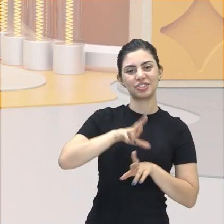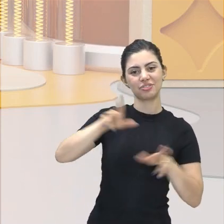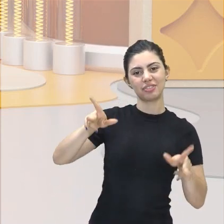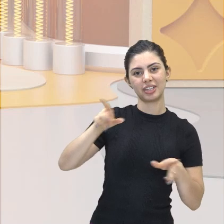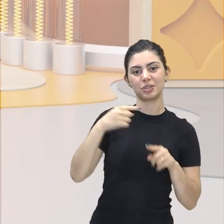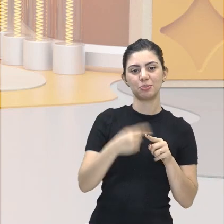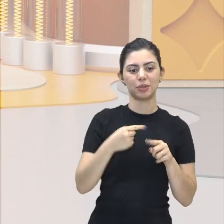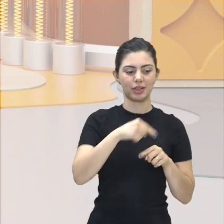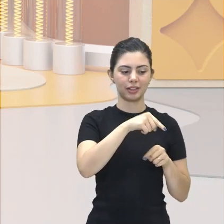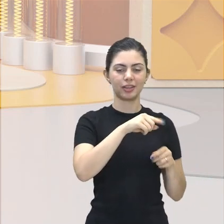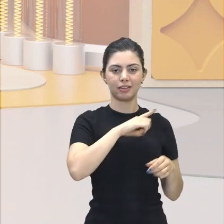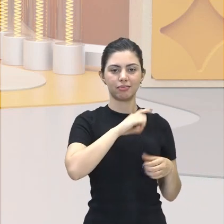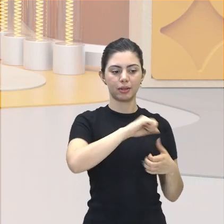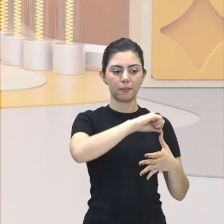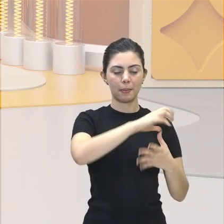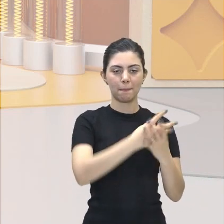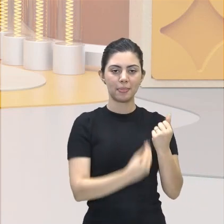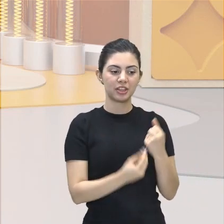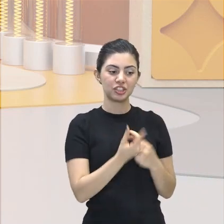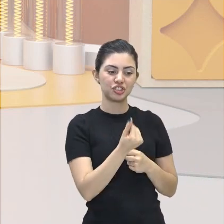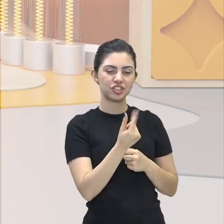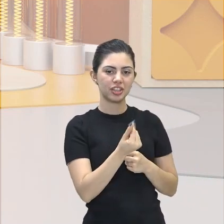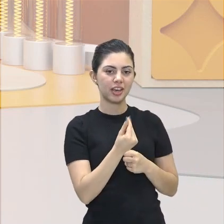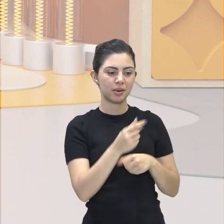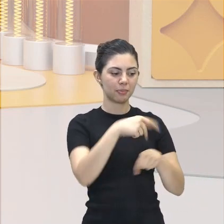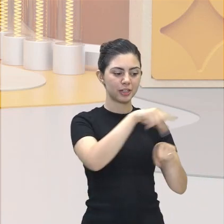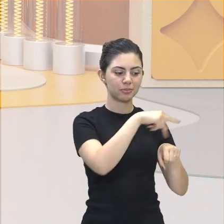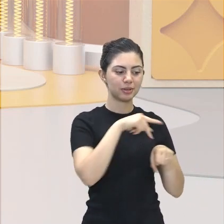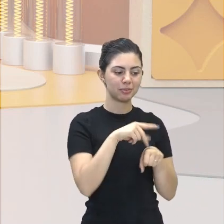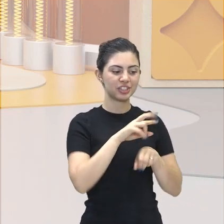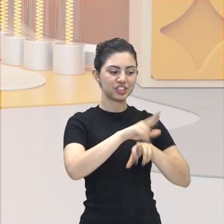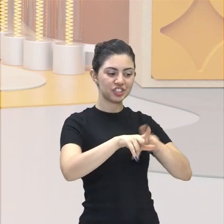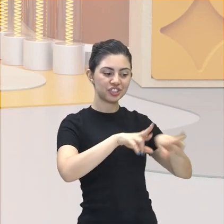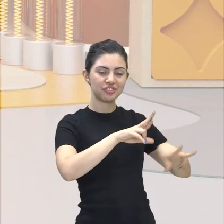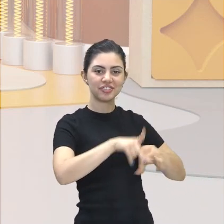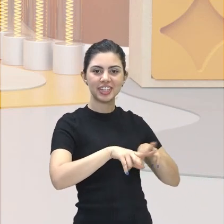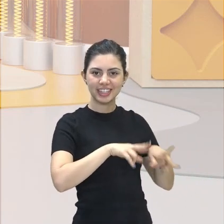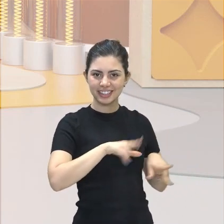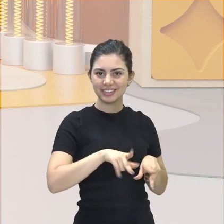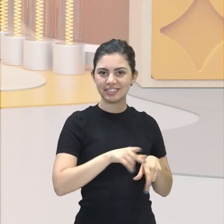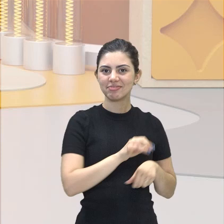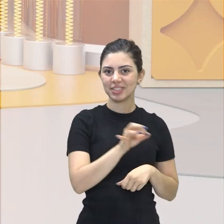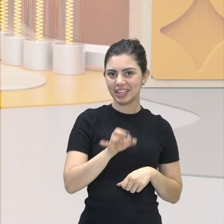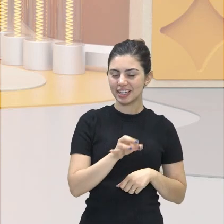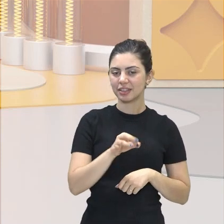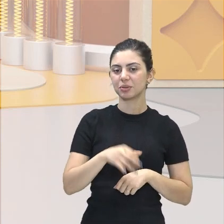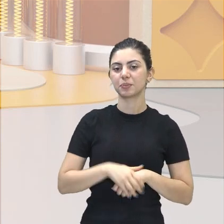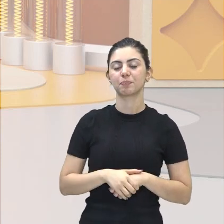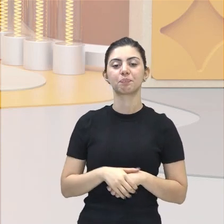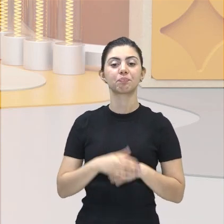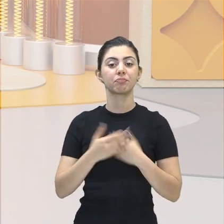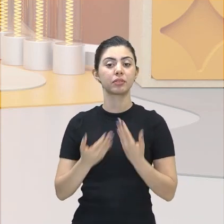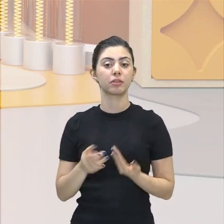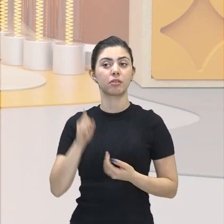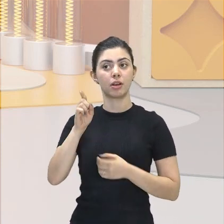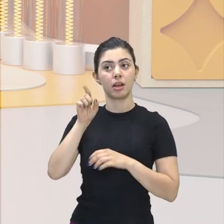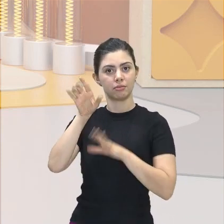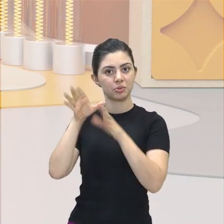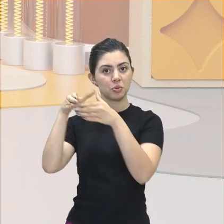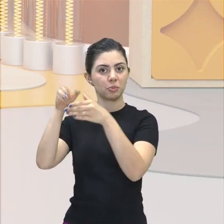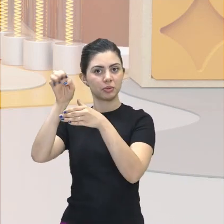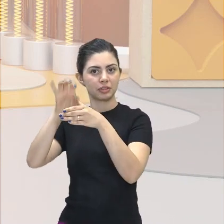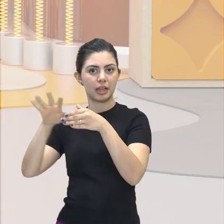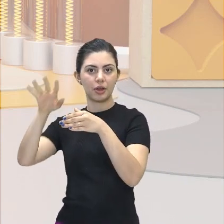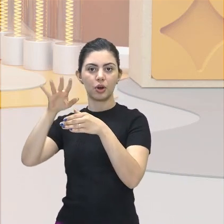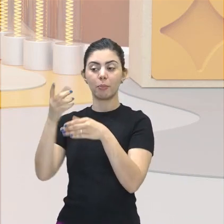um na sua, né? O Brasil tem o real brasileiro, na Argentina tem o peso argentino e assim sucessivamente, né? Lá na União Europeia não, tem alguns países